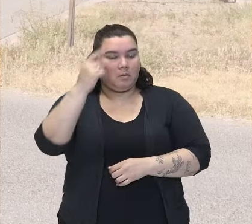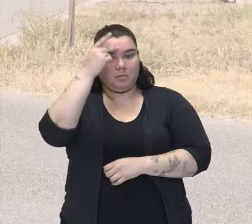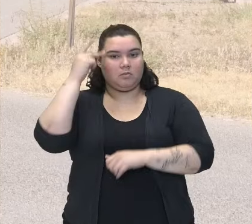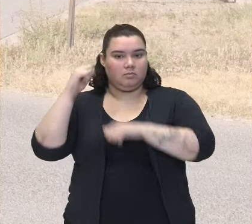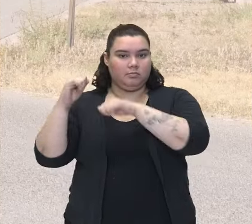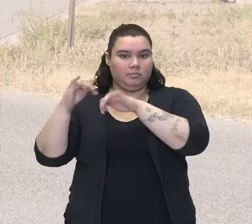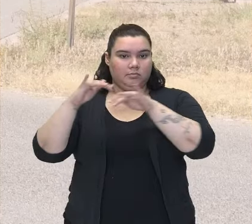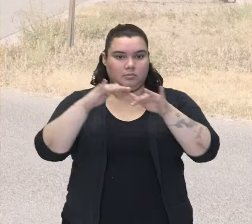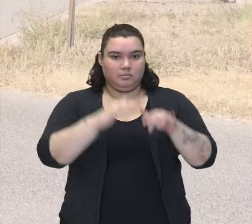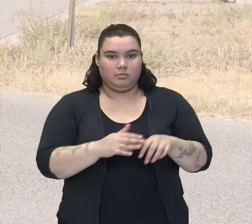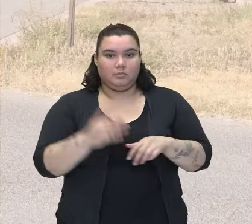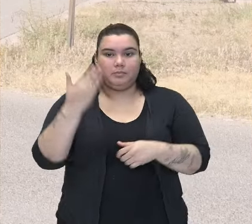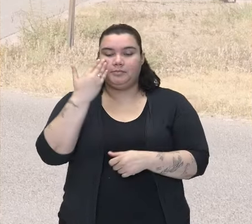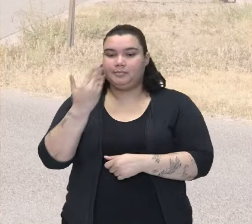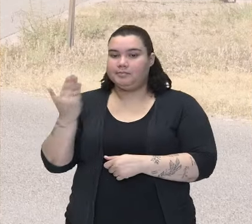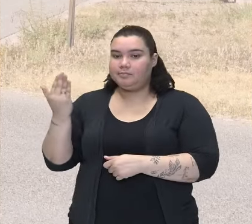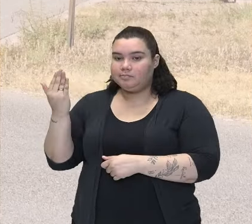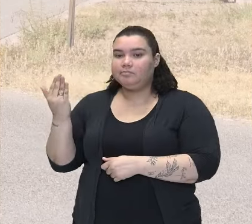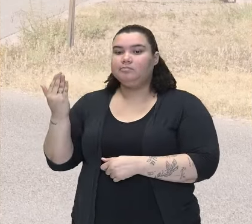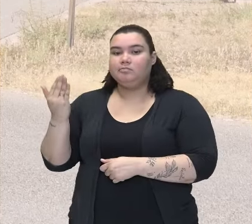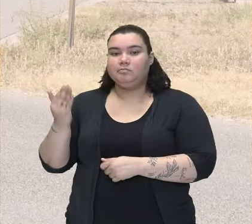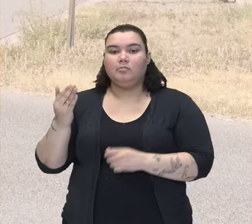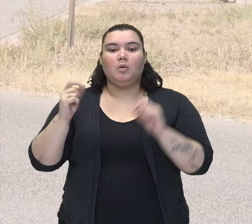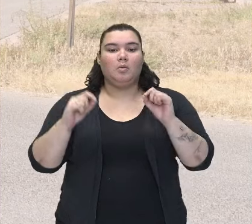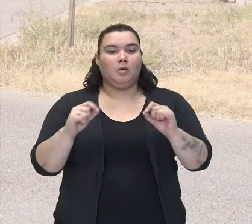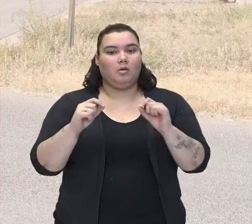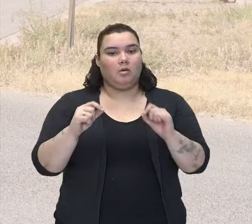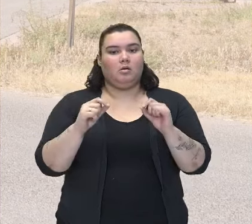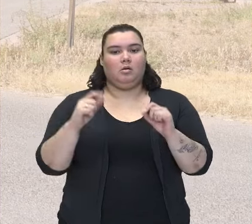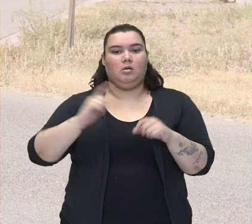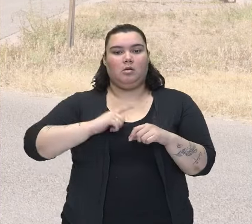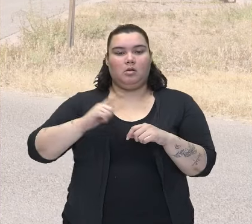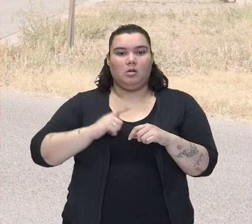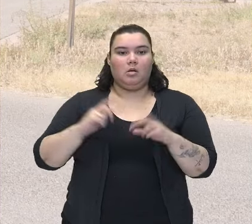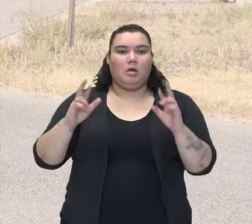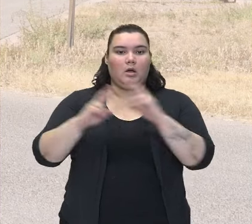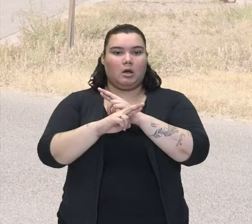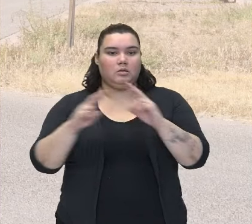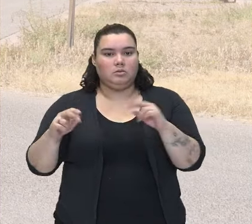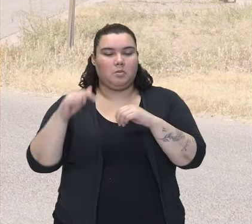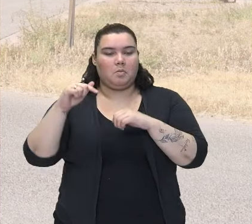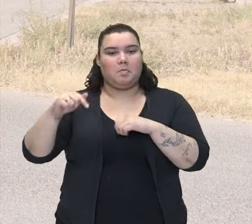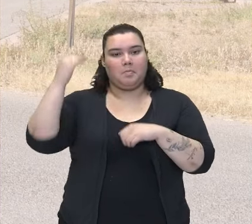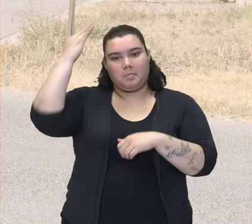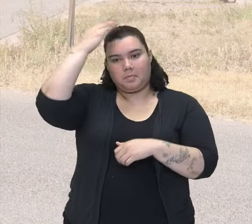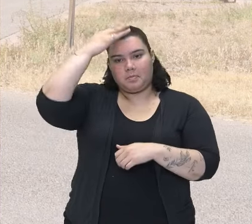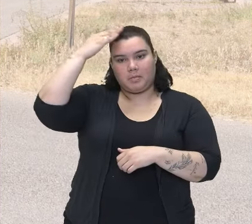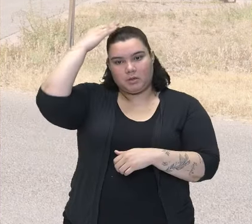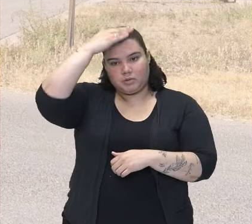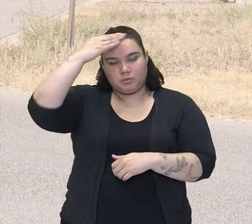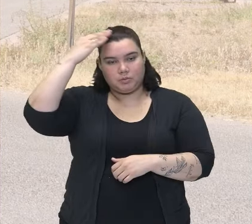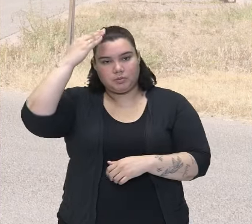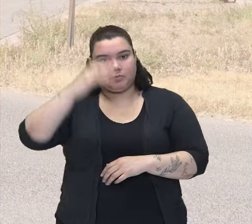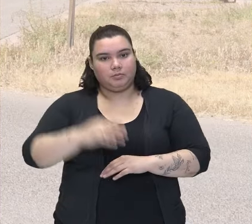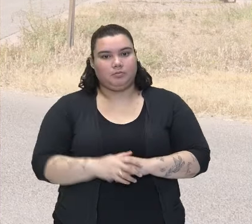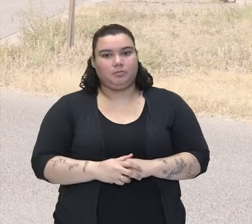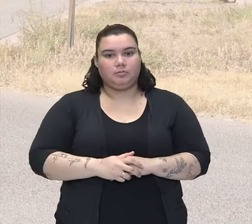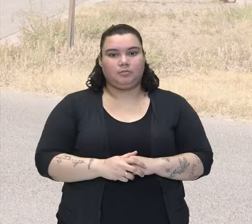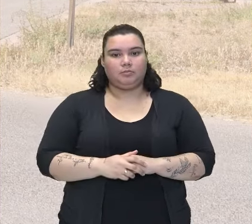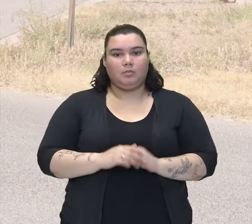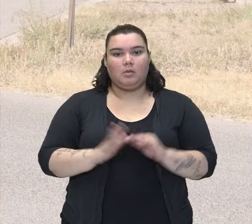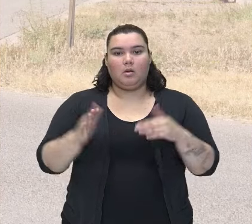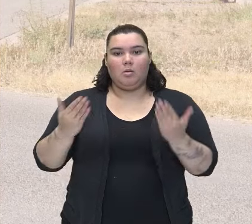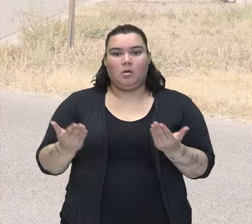pessoas entrando aí com mais facilidade em relação ao doméstico para os Estados Unidos da América. Então, com uma crise, né,